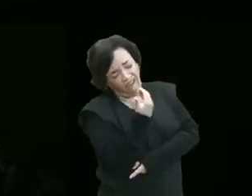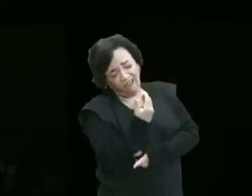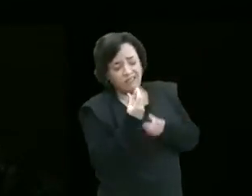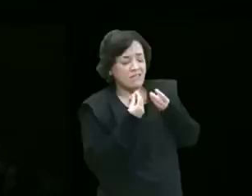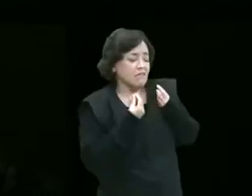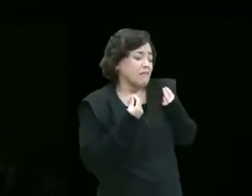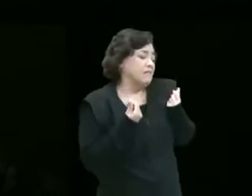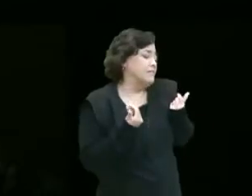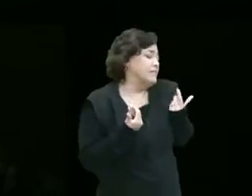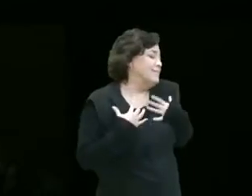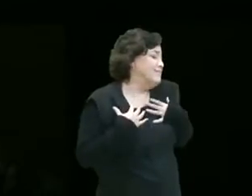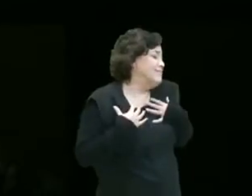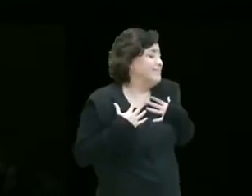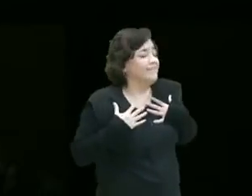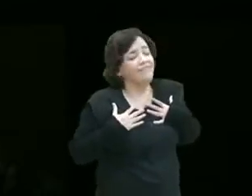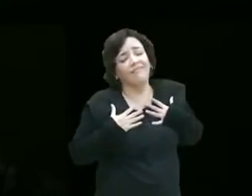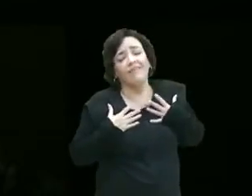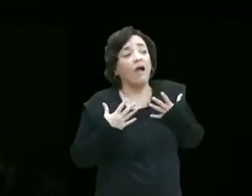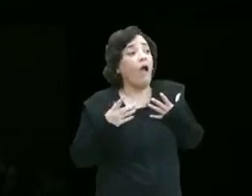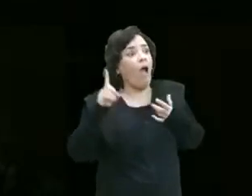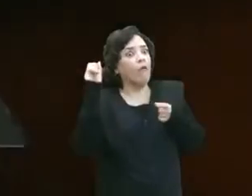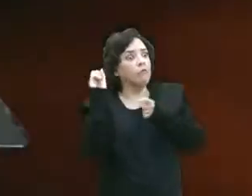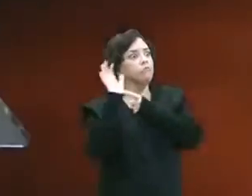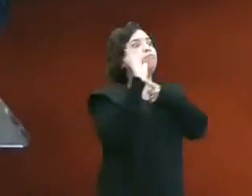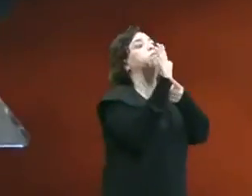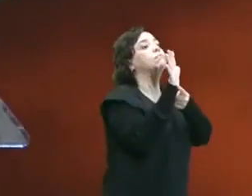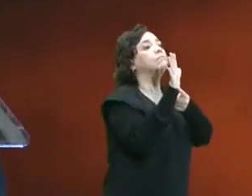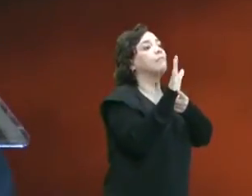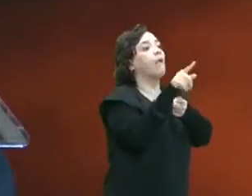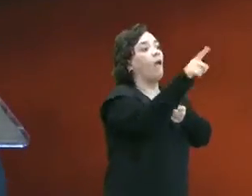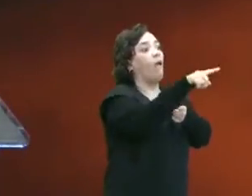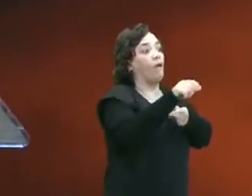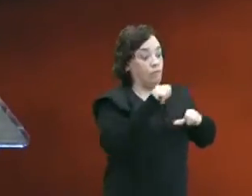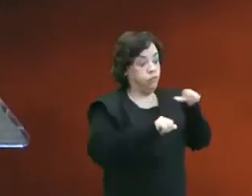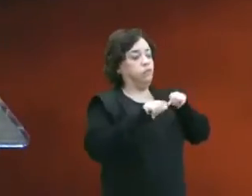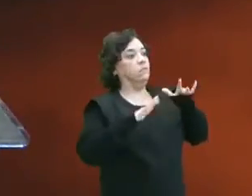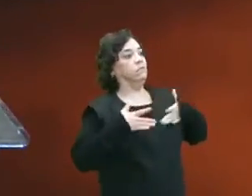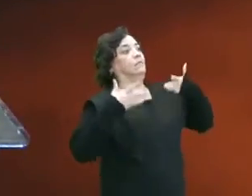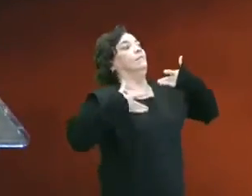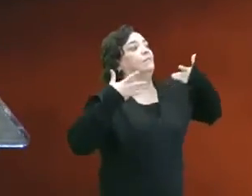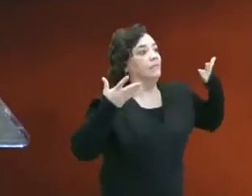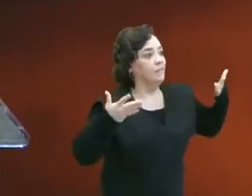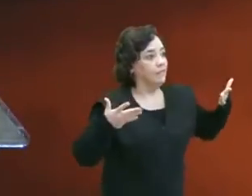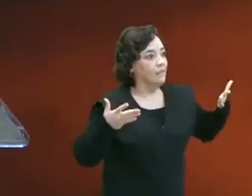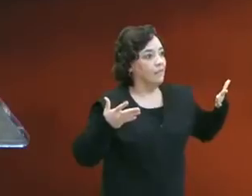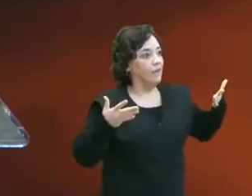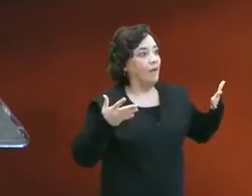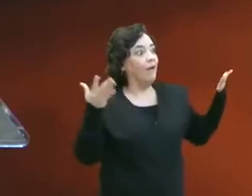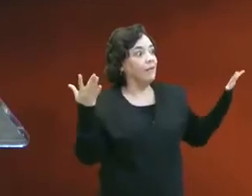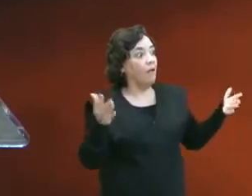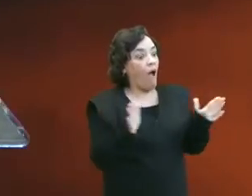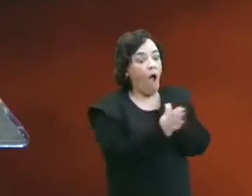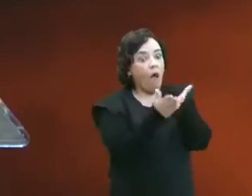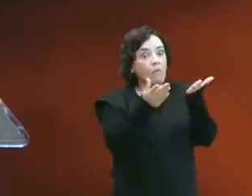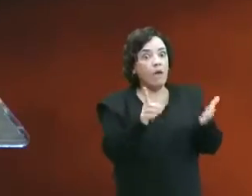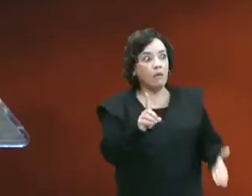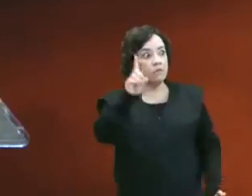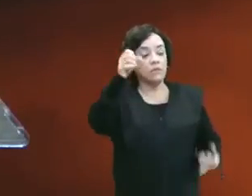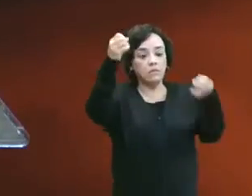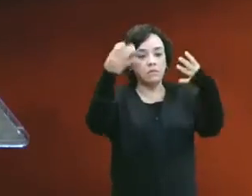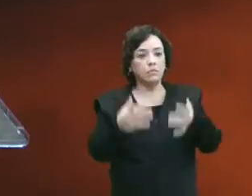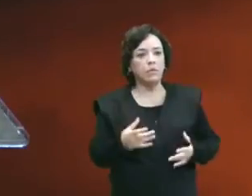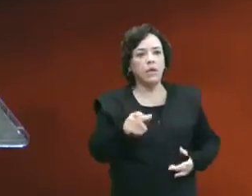fragilizados. É por isso que o próprio Jesus vai dizer: os sãos não necessitam de médicos, mas sim os que